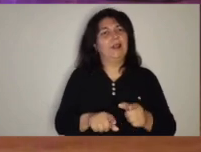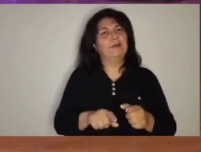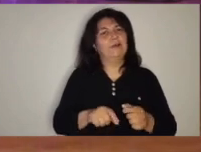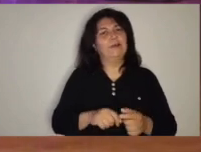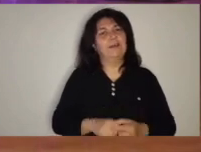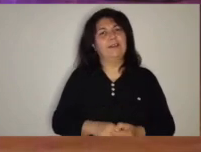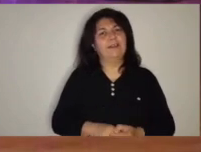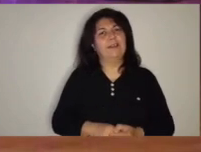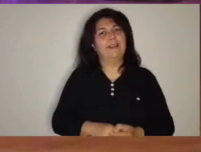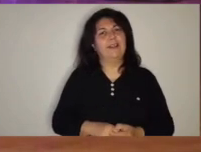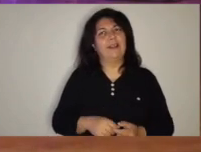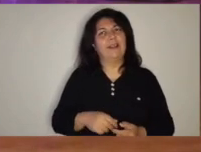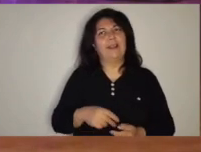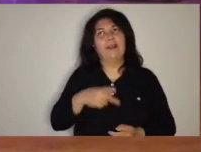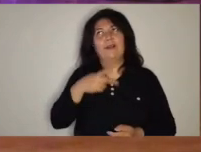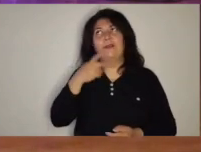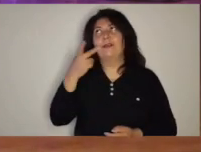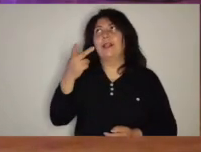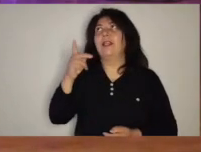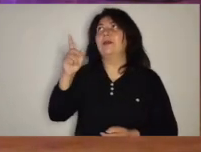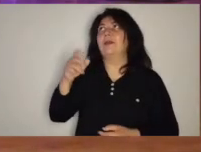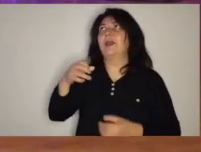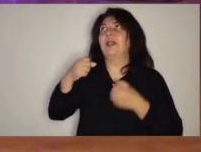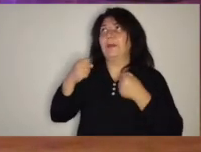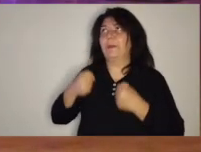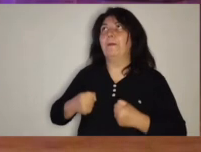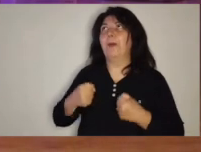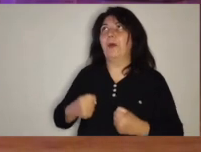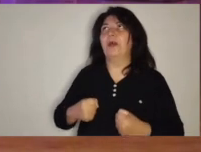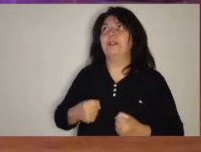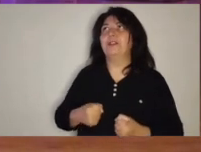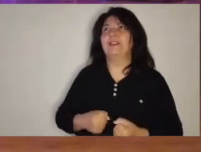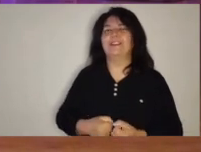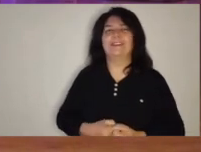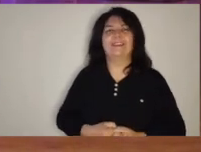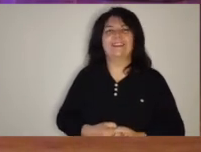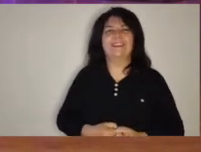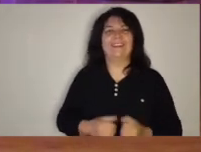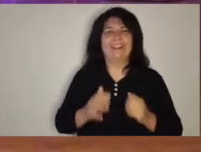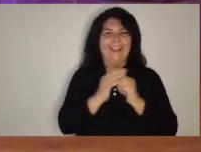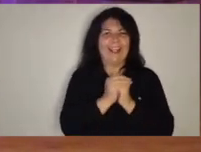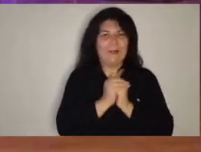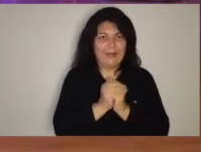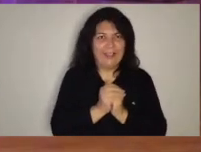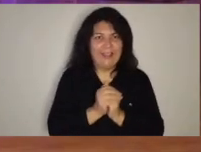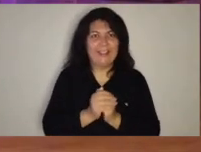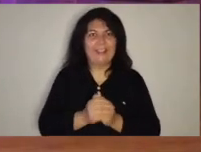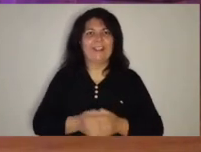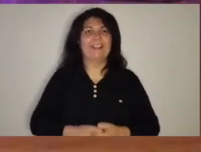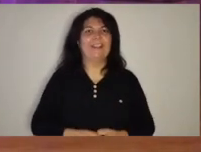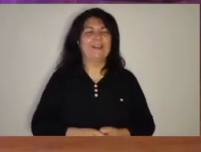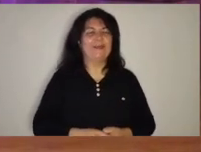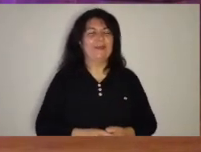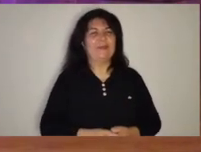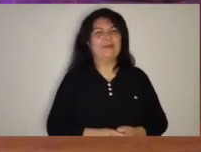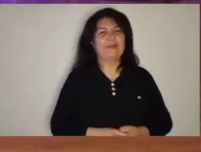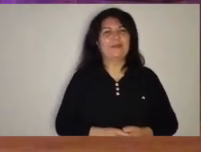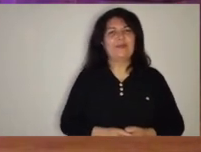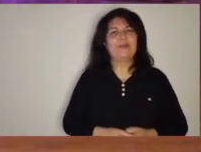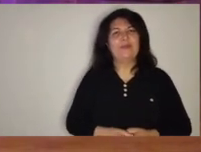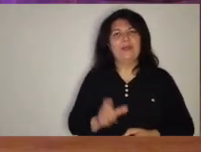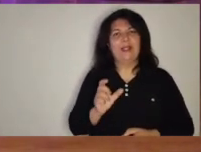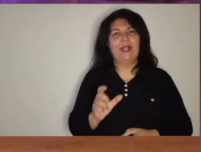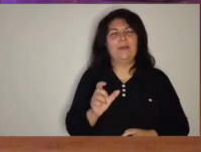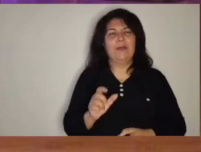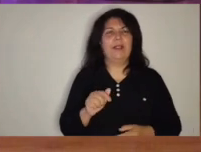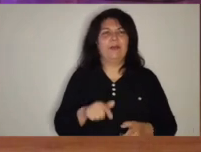Morando dentro da sua casa. Basta só você permitir que Cristo reine em você e